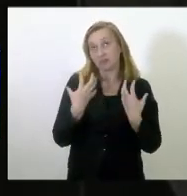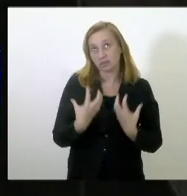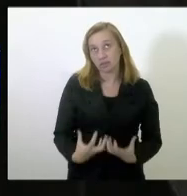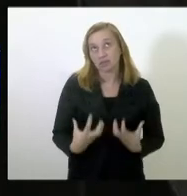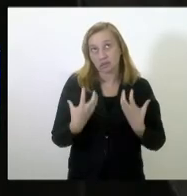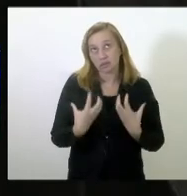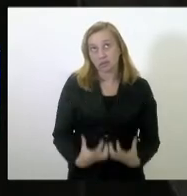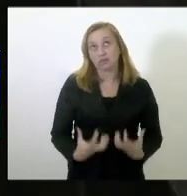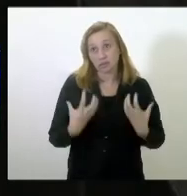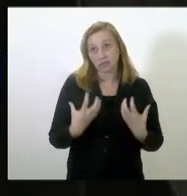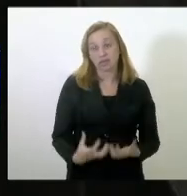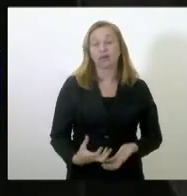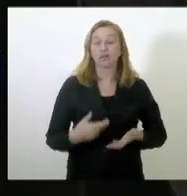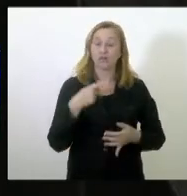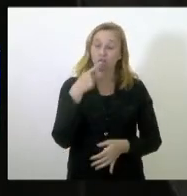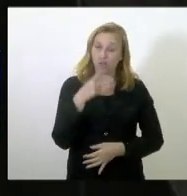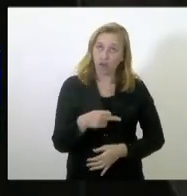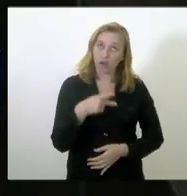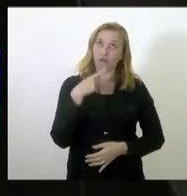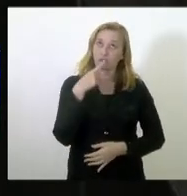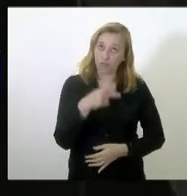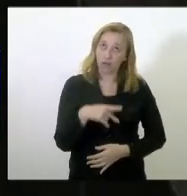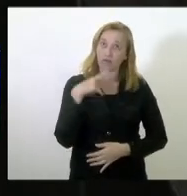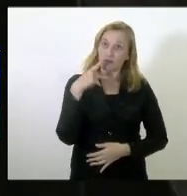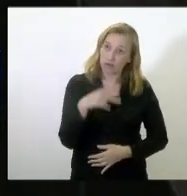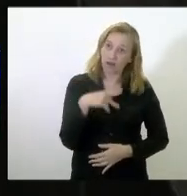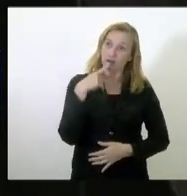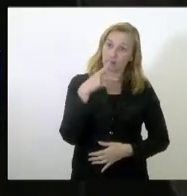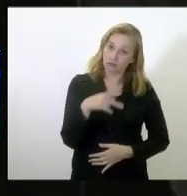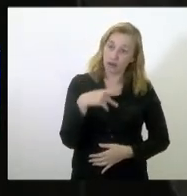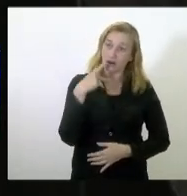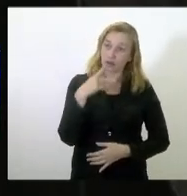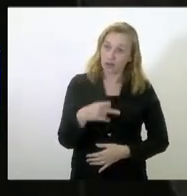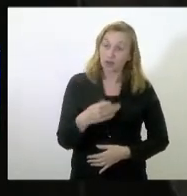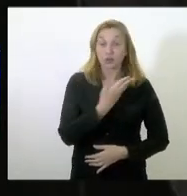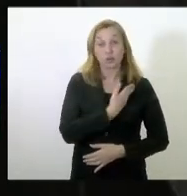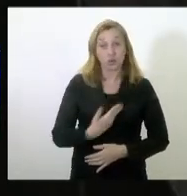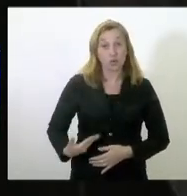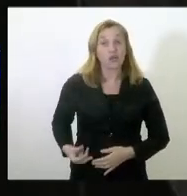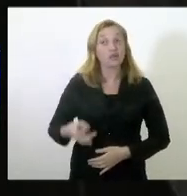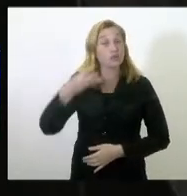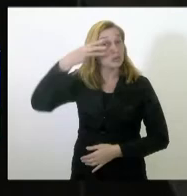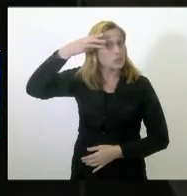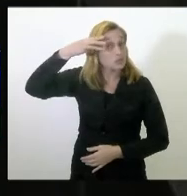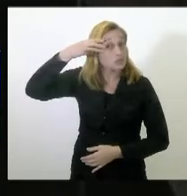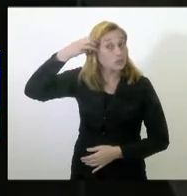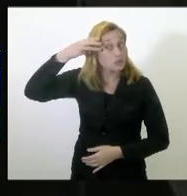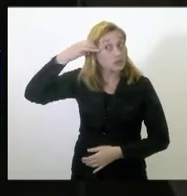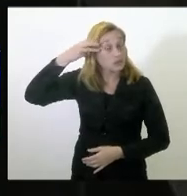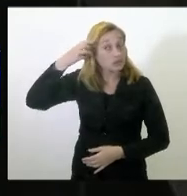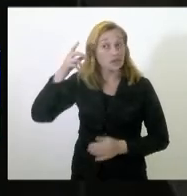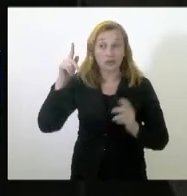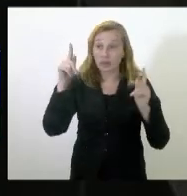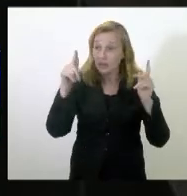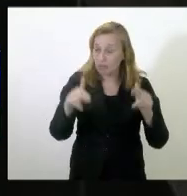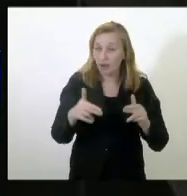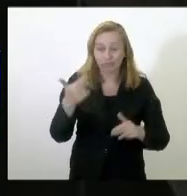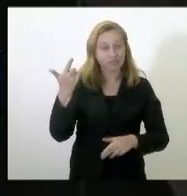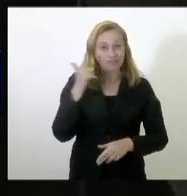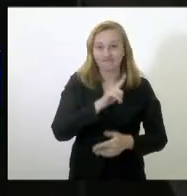de tanto que eu bato nesta tecla. Foi assim no governo Wilson Witzel, e não